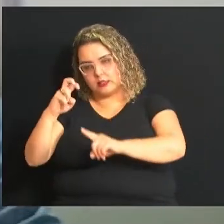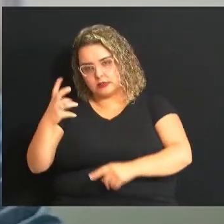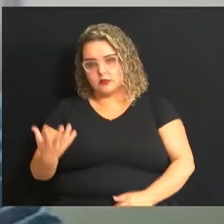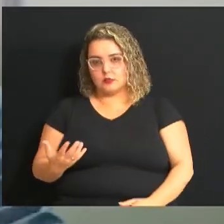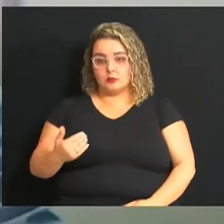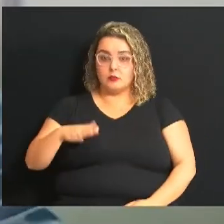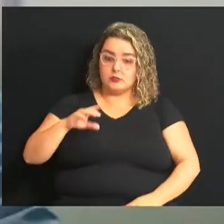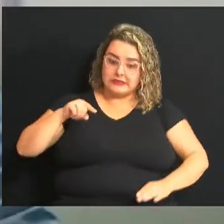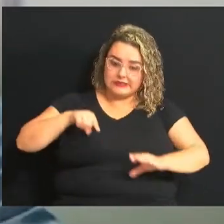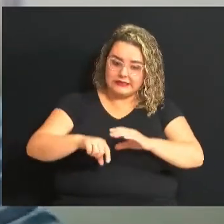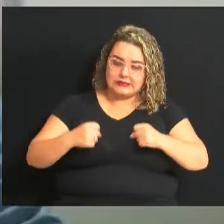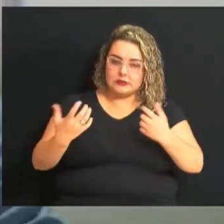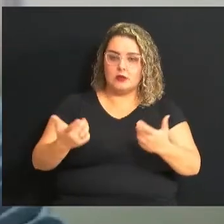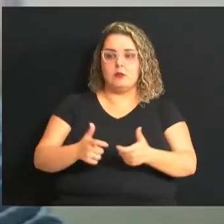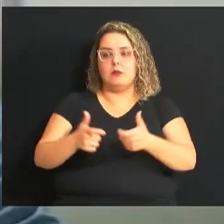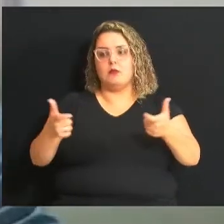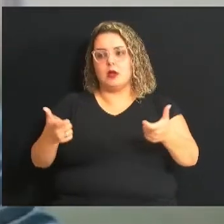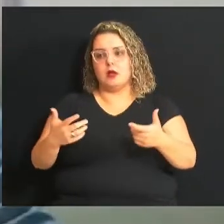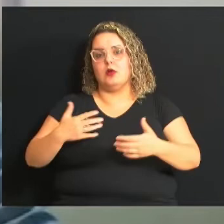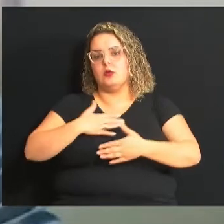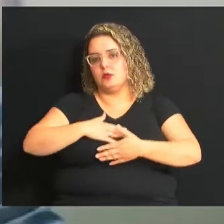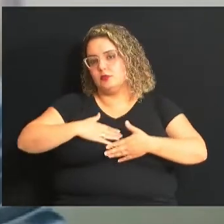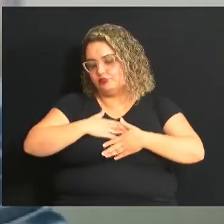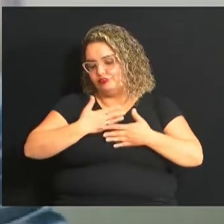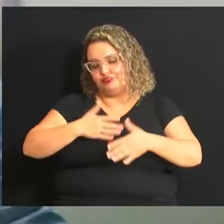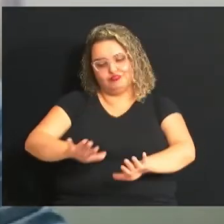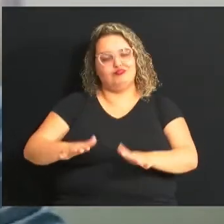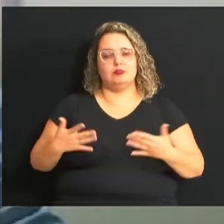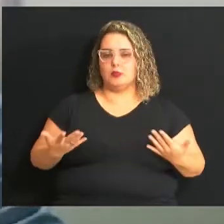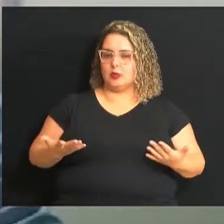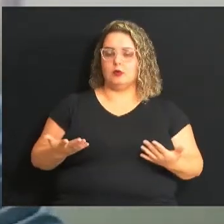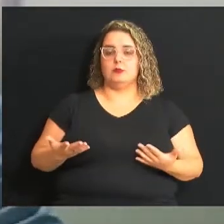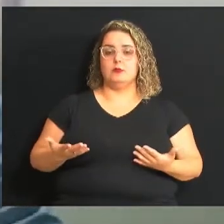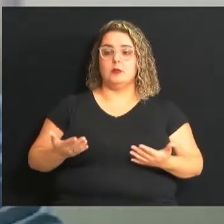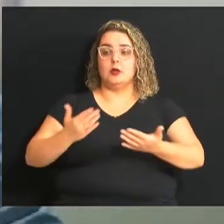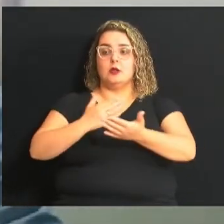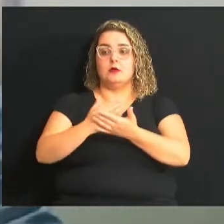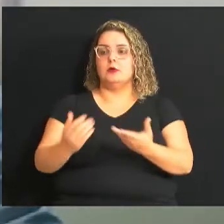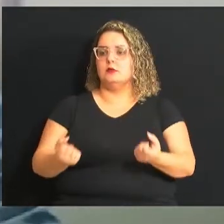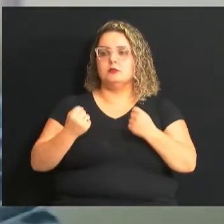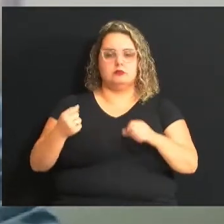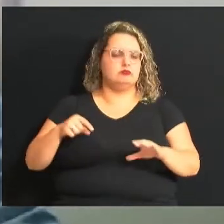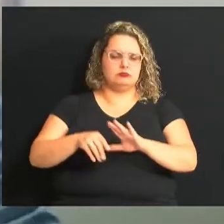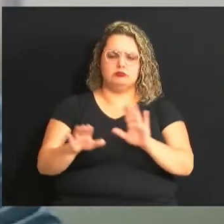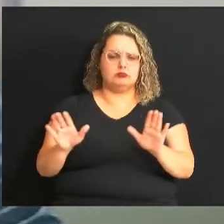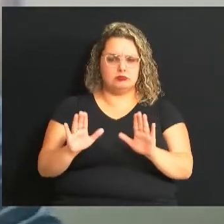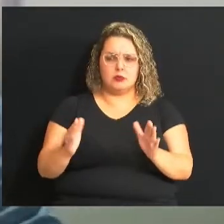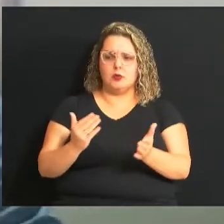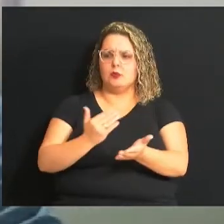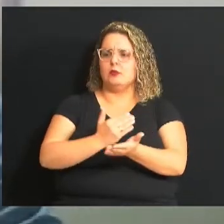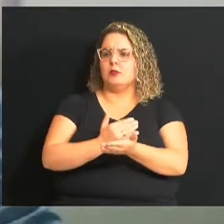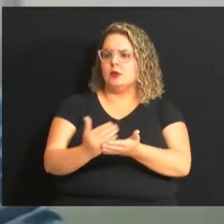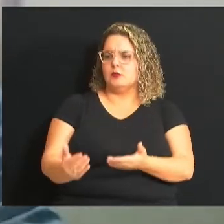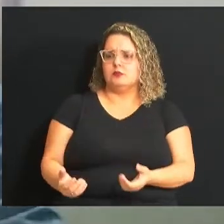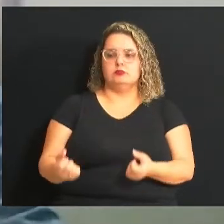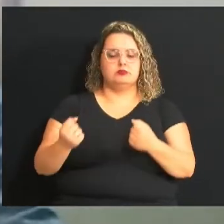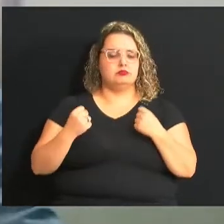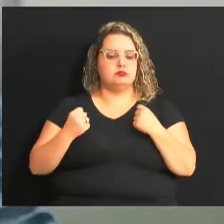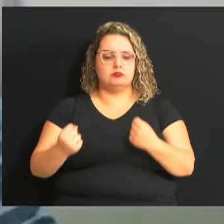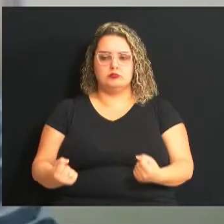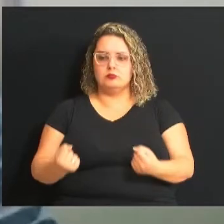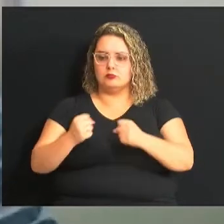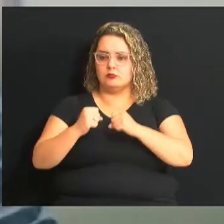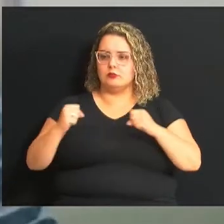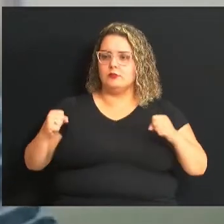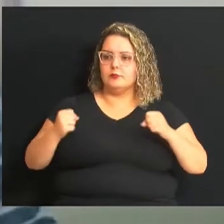maior o desprazer. Mas para você começar a atividade física, você não precisa começar de maneira intensa. Você pode procurar uma atividade física que você se sinta